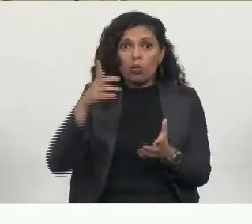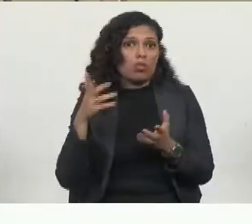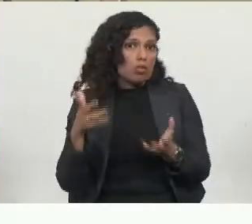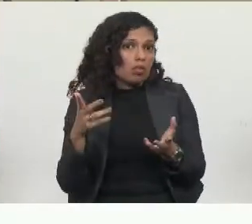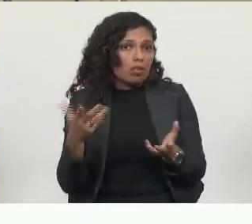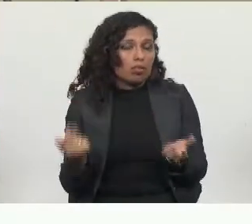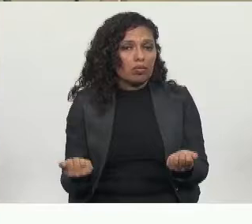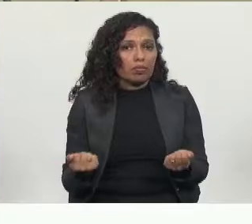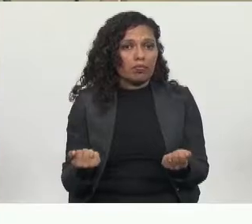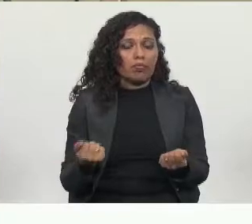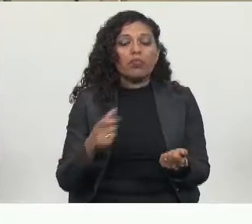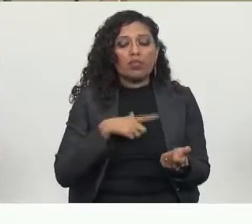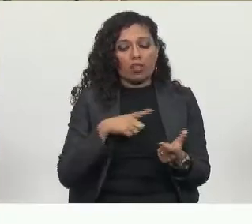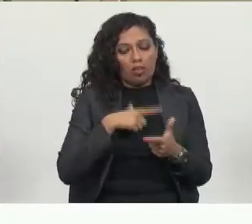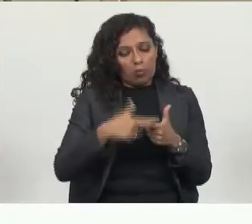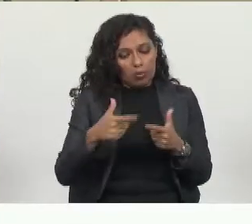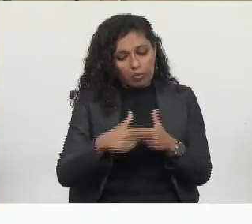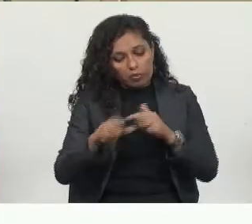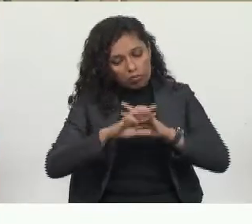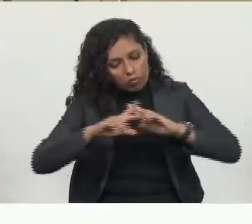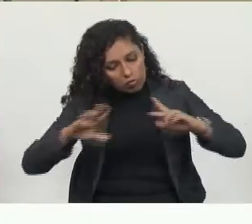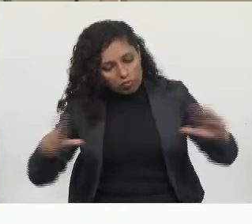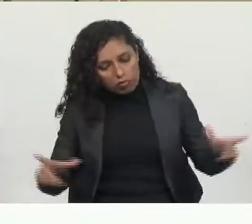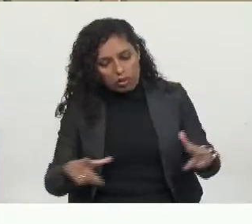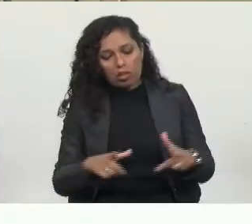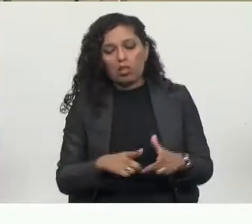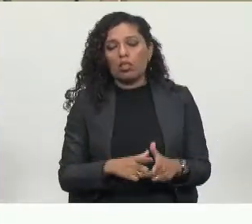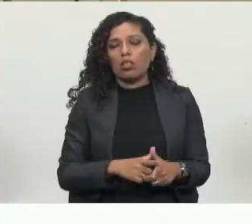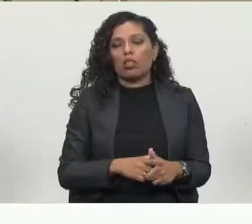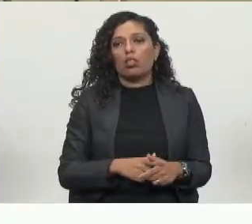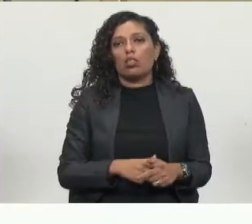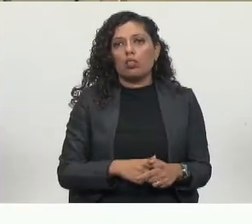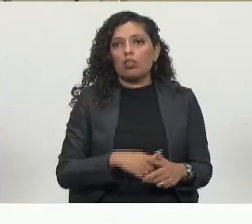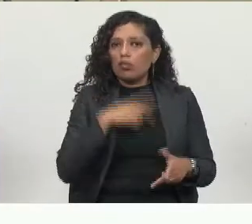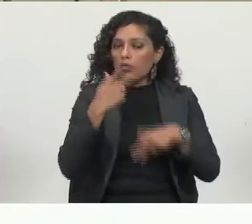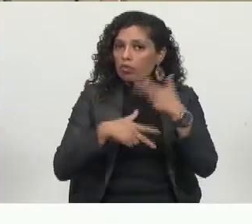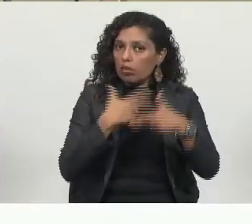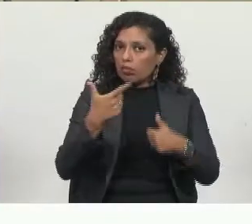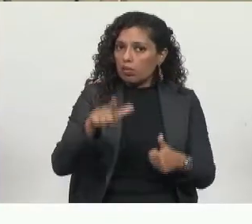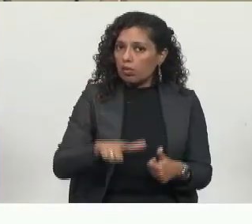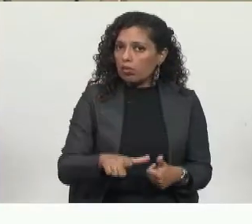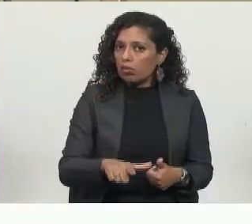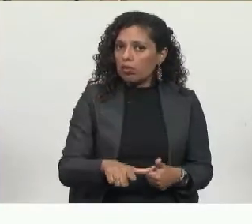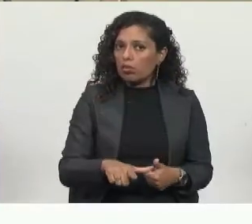para tratarmos. Evidente que não pode. E digo mais. Eu duvido